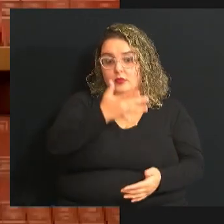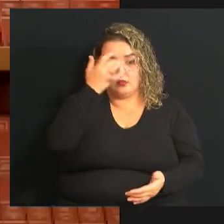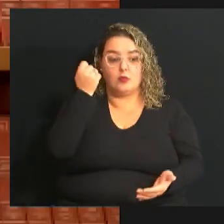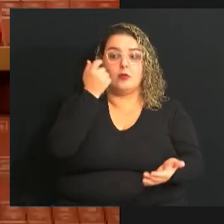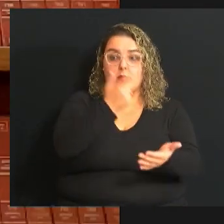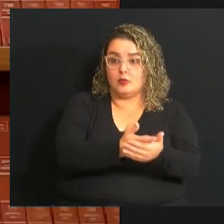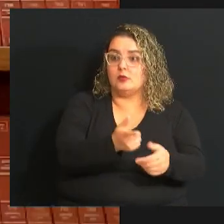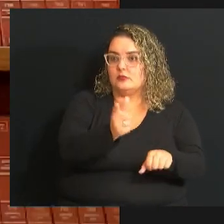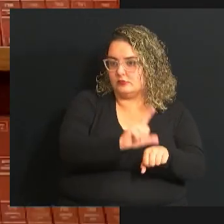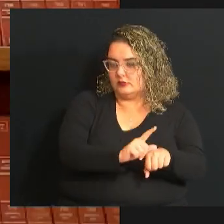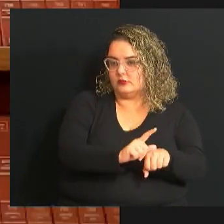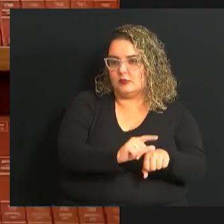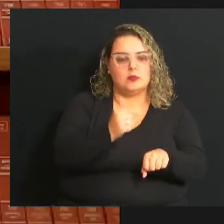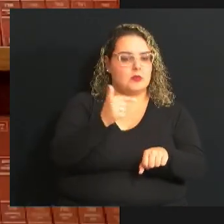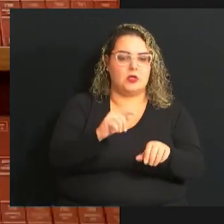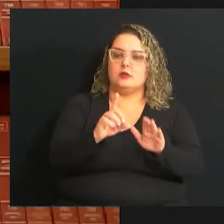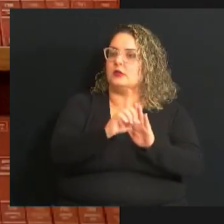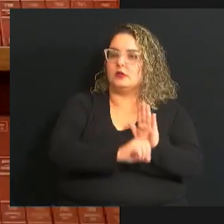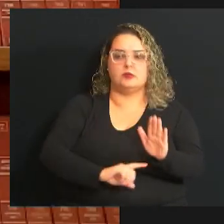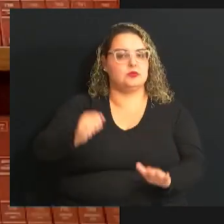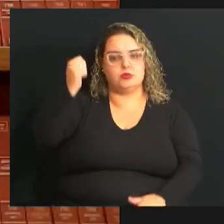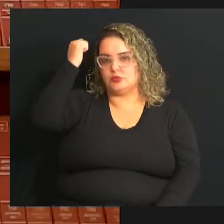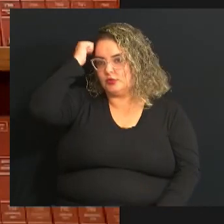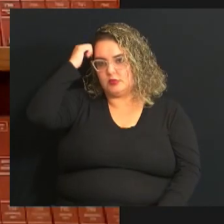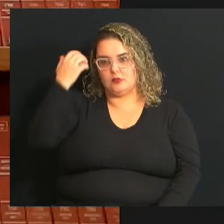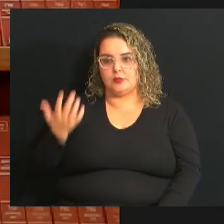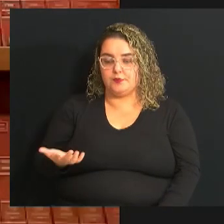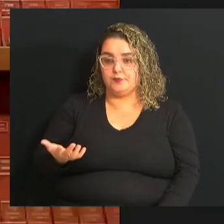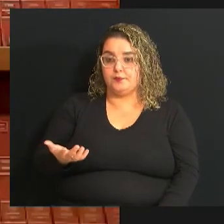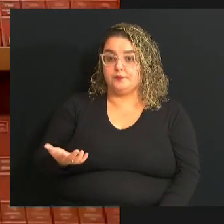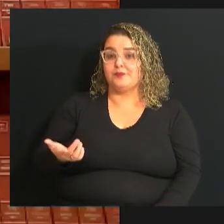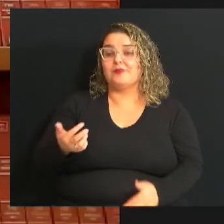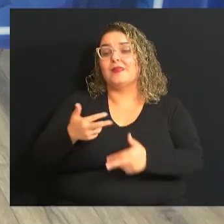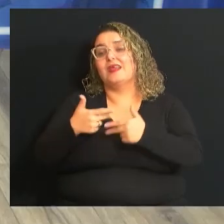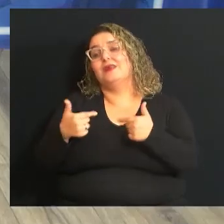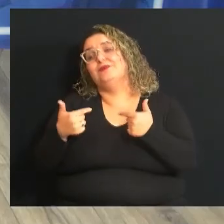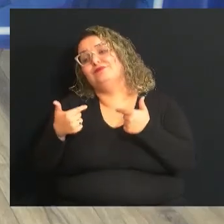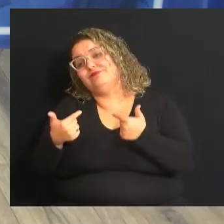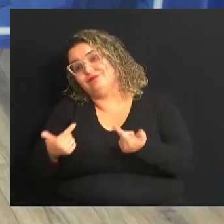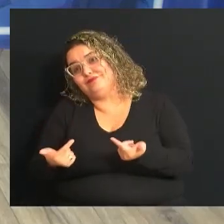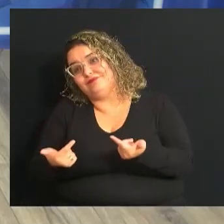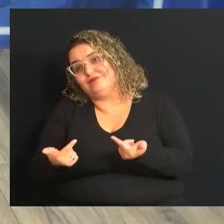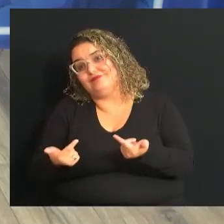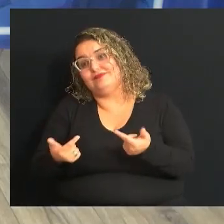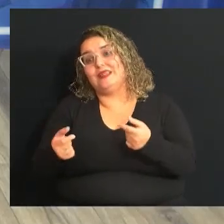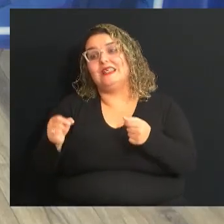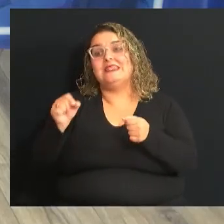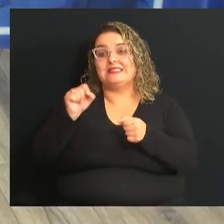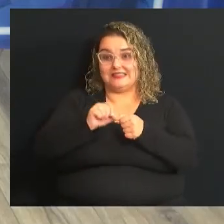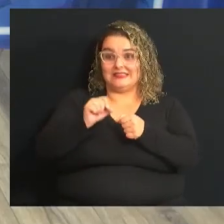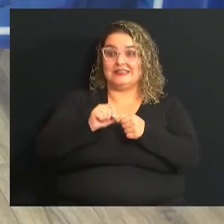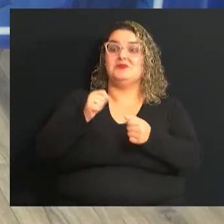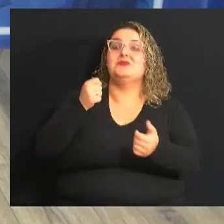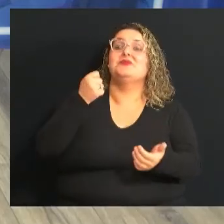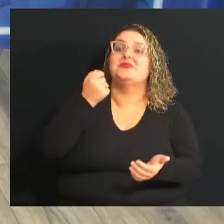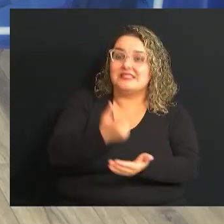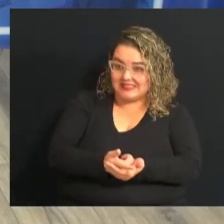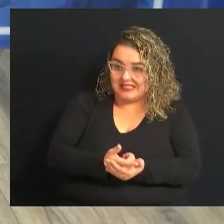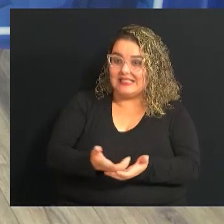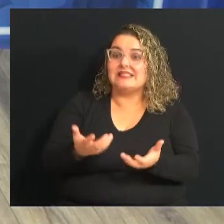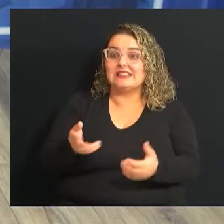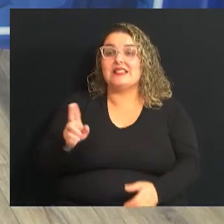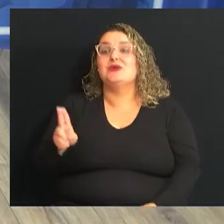O brasileiro chama isso de Black Fraud, né? Ao invés de ser uma Black Friday. Porém, isso, na verdade,